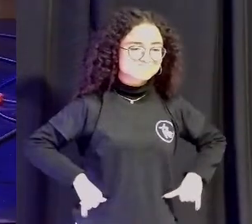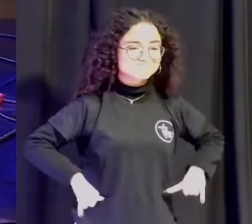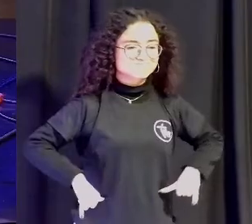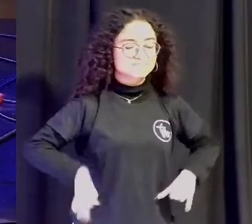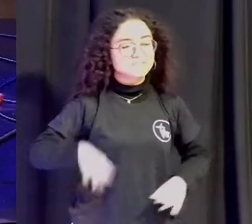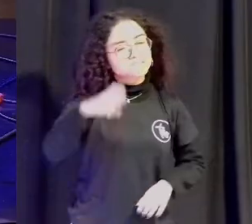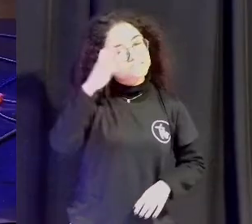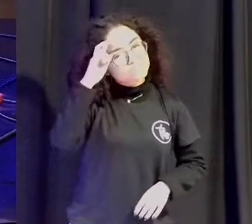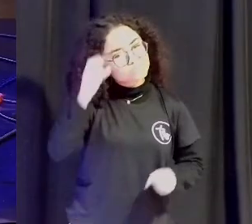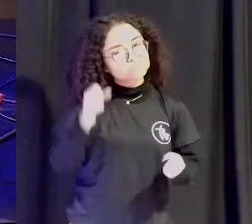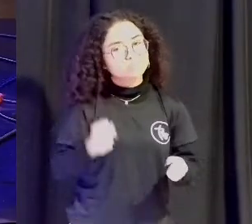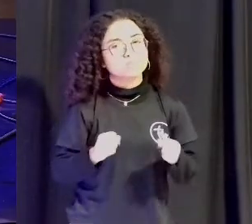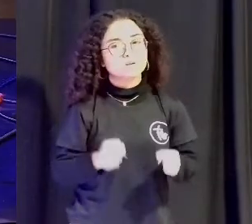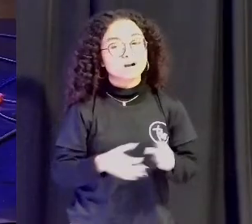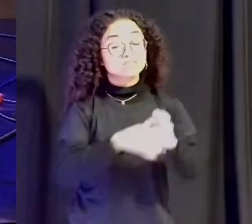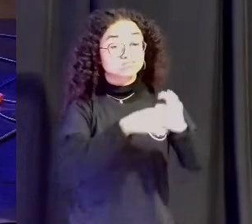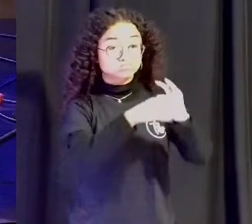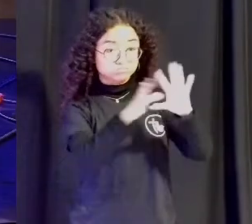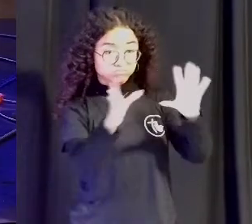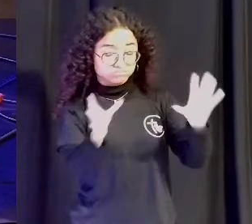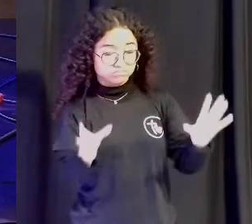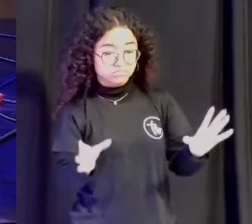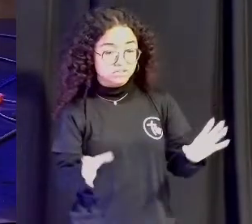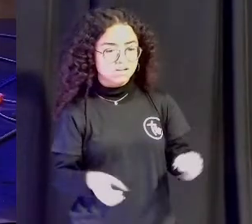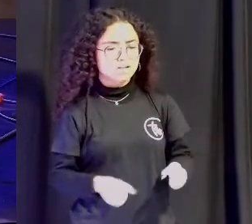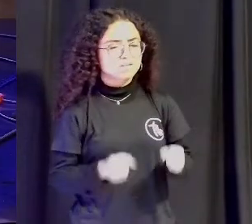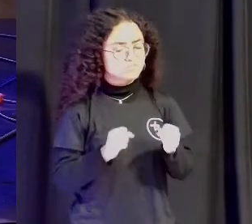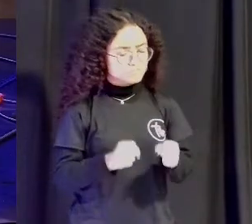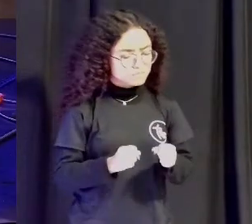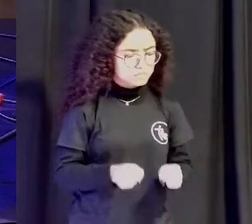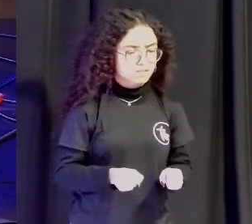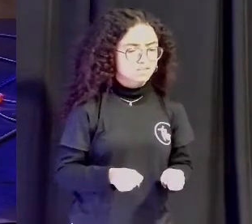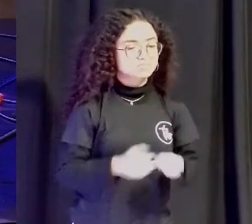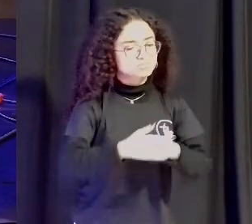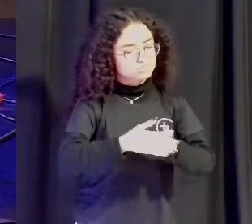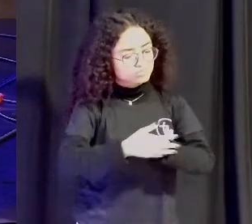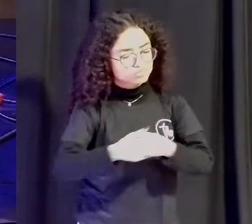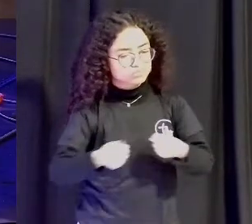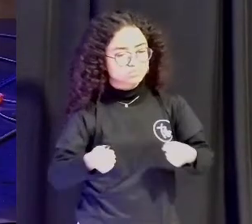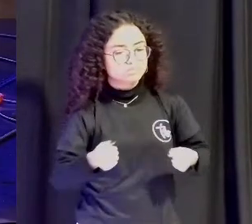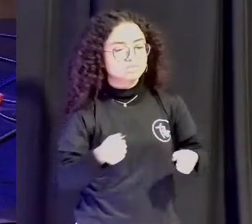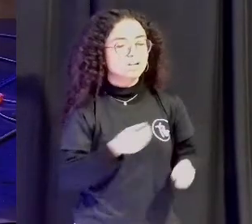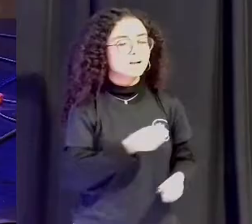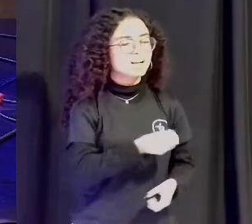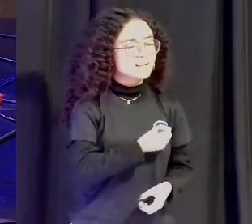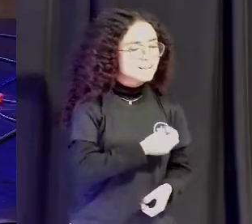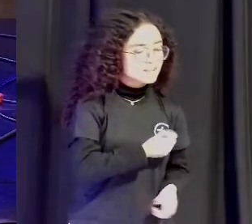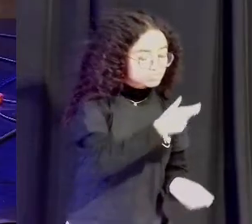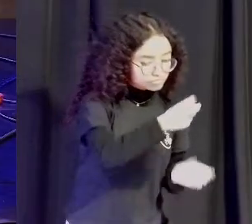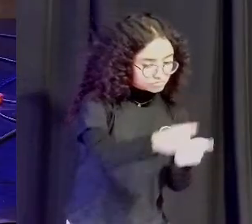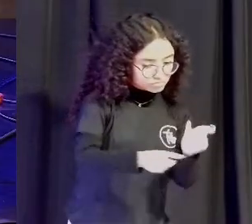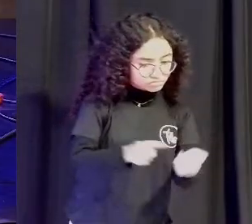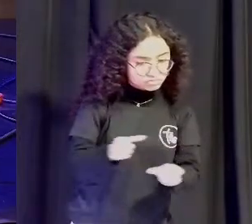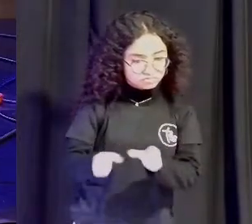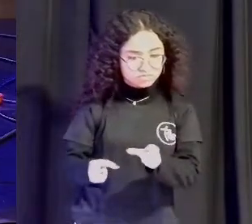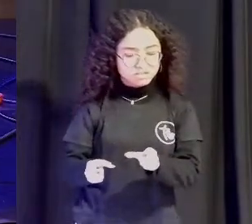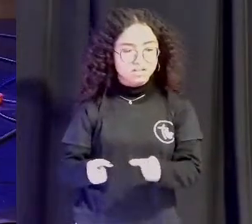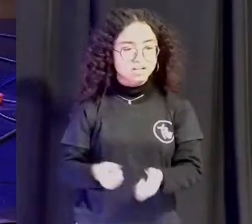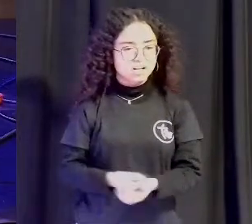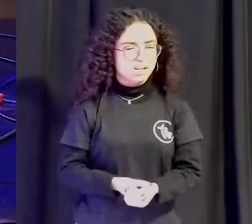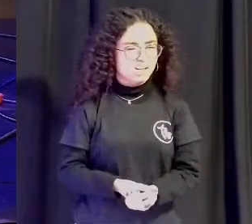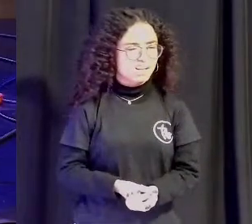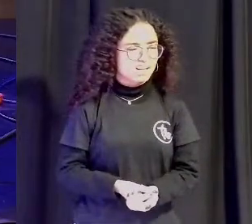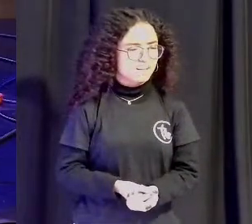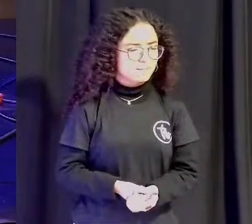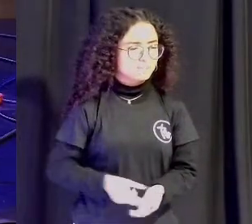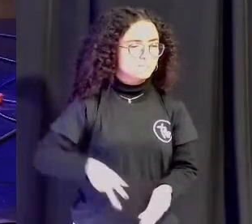Senhor, Tu podes libertar, Tu podes curar estas vidas. Levanta a Tua igreja